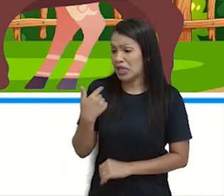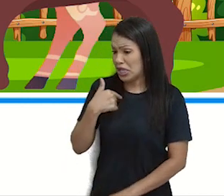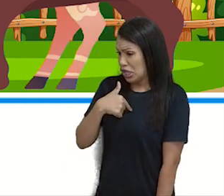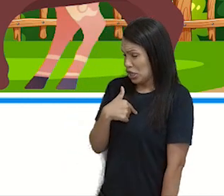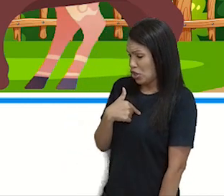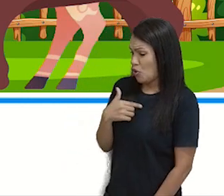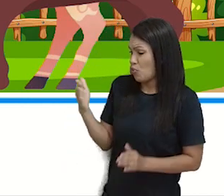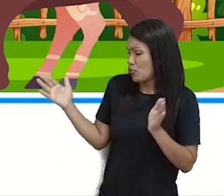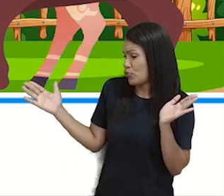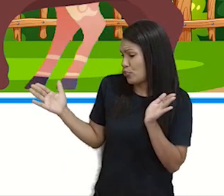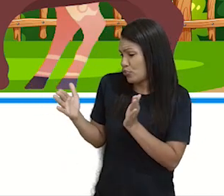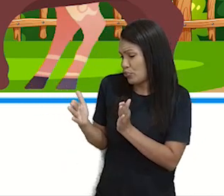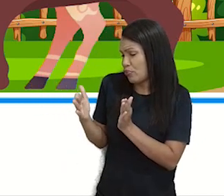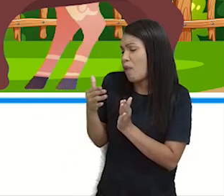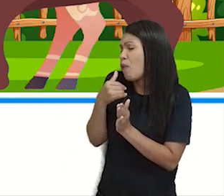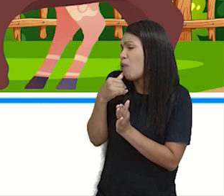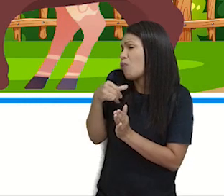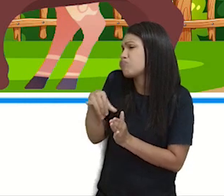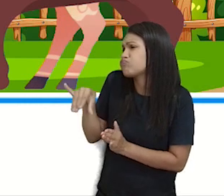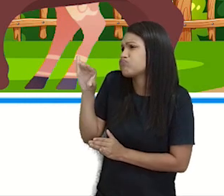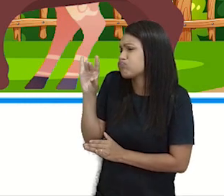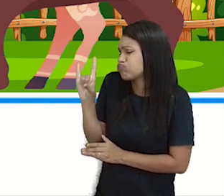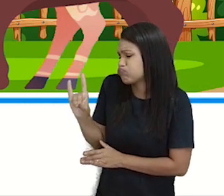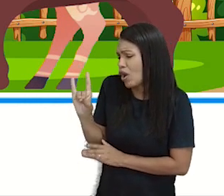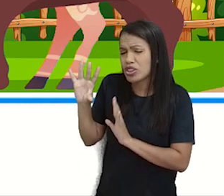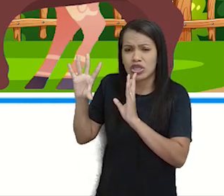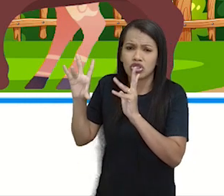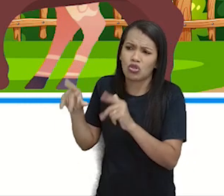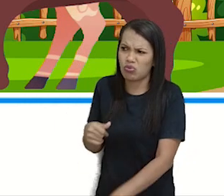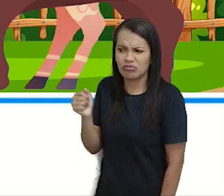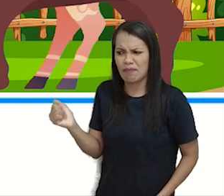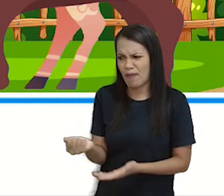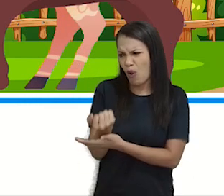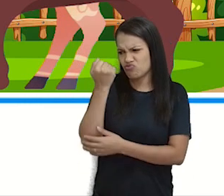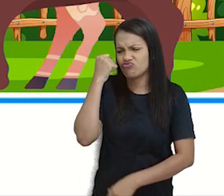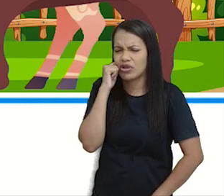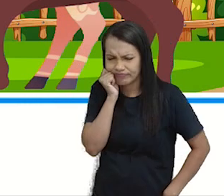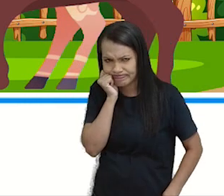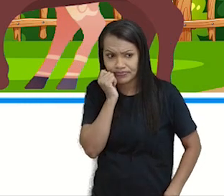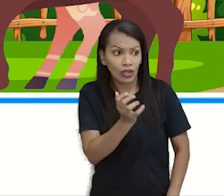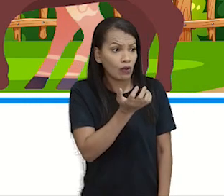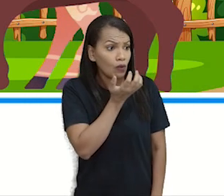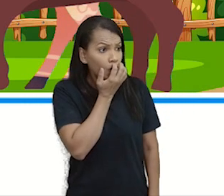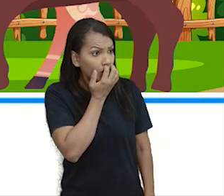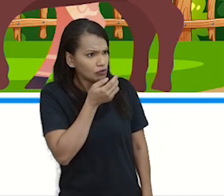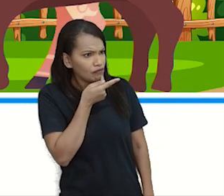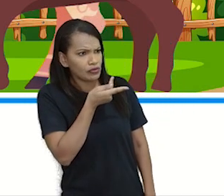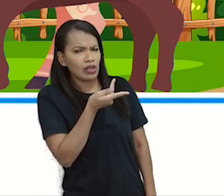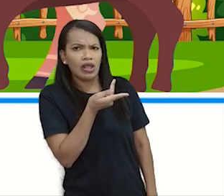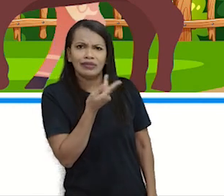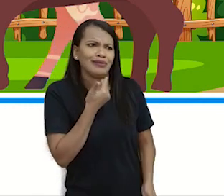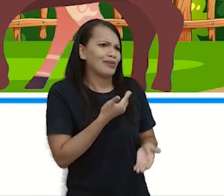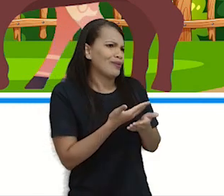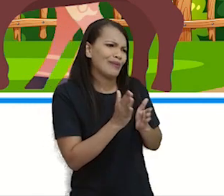sou o menor boi de todos. Ora, bolas! Aí o cachorrinho falou, ah, não